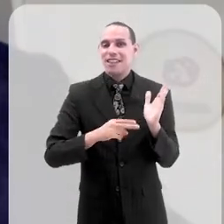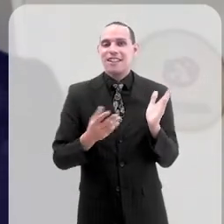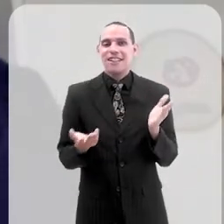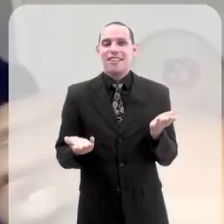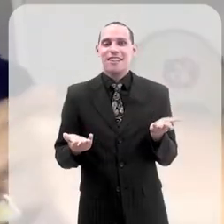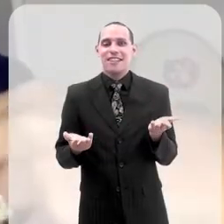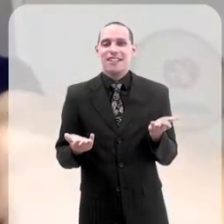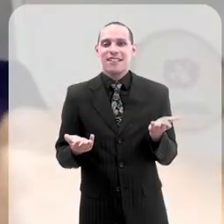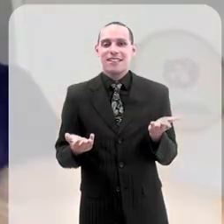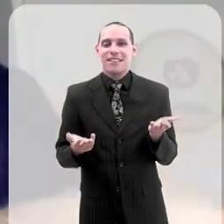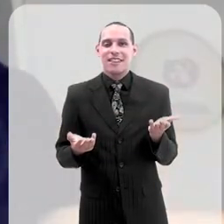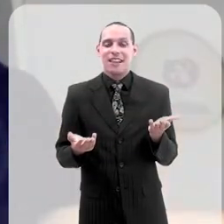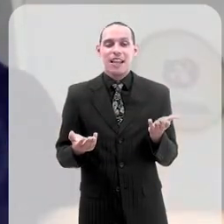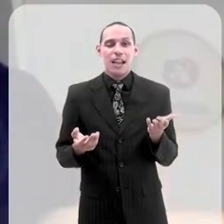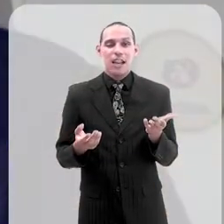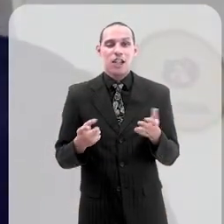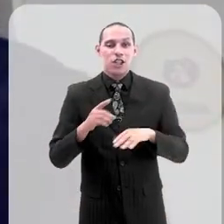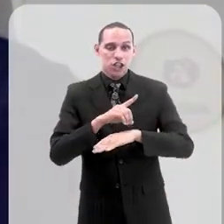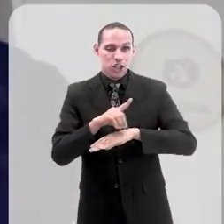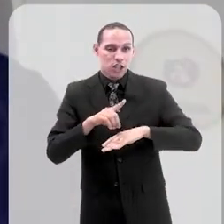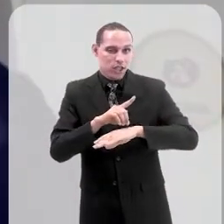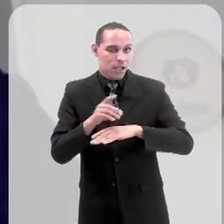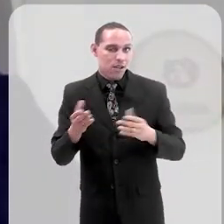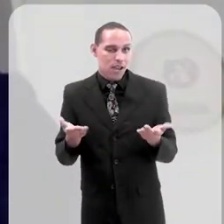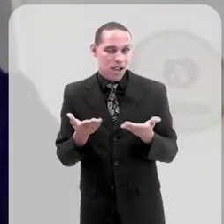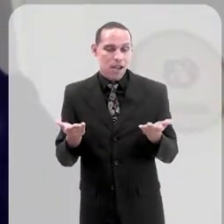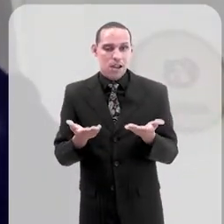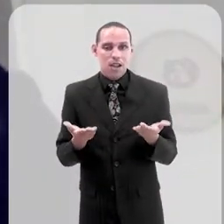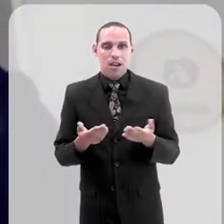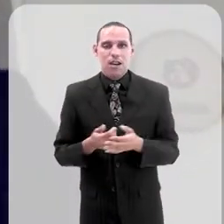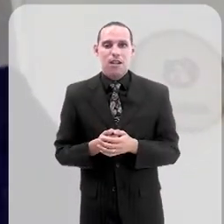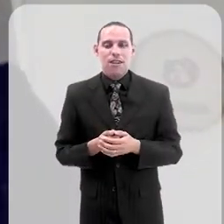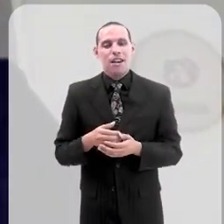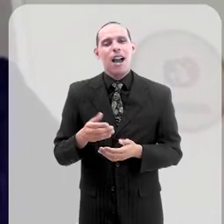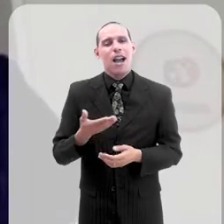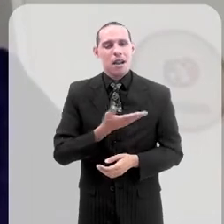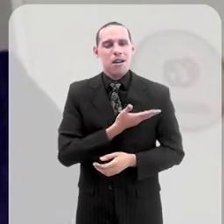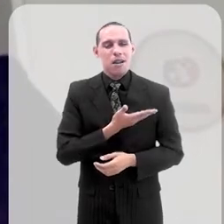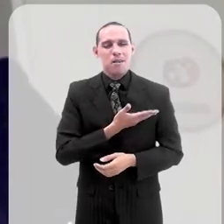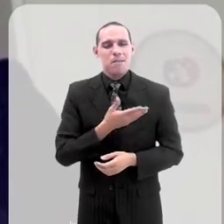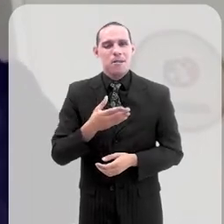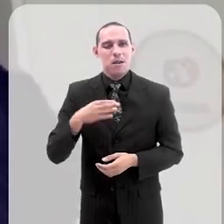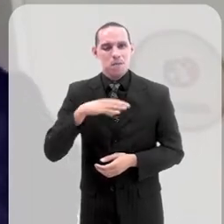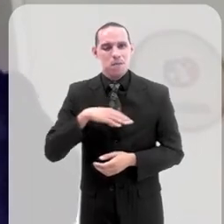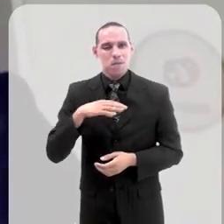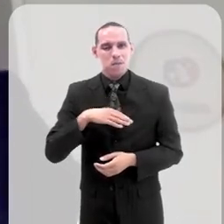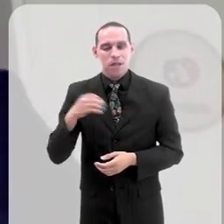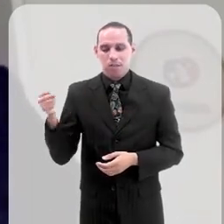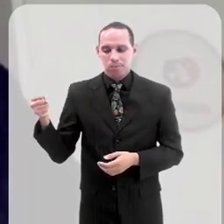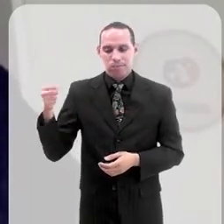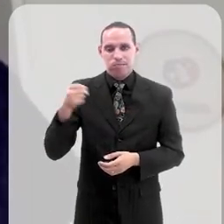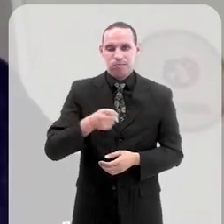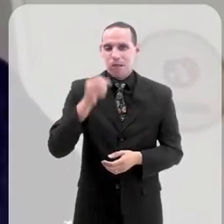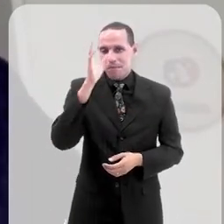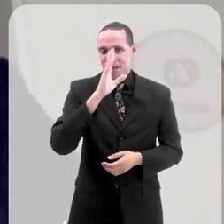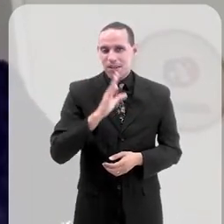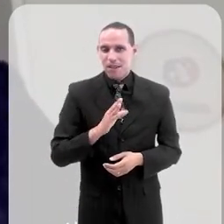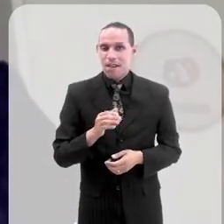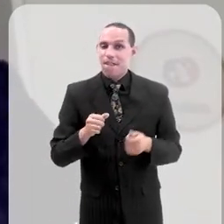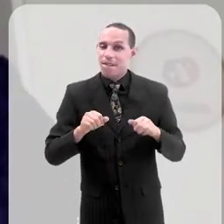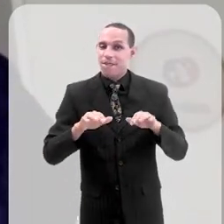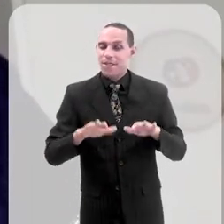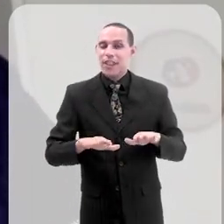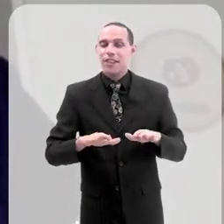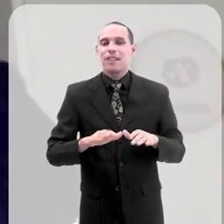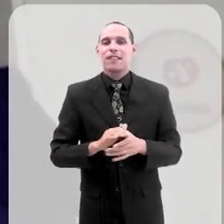recurso digital, eu estou trazendo, ele estava num domínio português, eu estou trazendo ele para o Brasil. Aí ele vai ficar no nosso Lateca, no